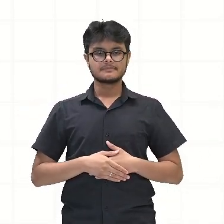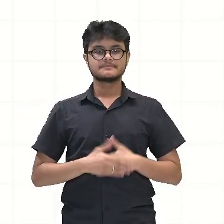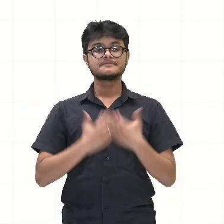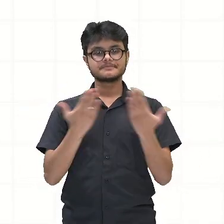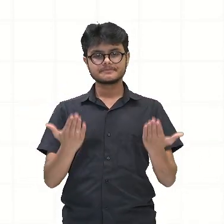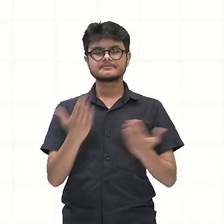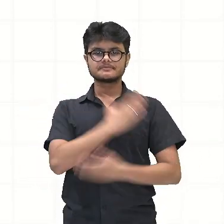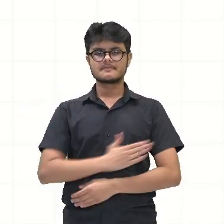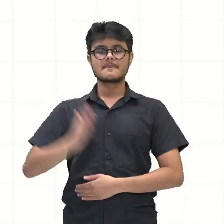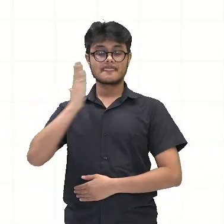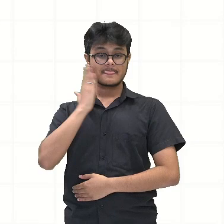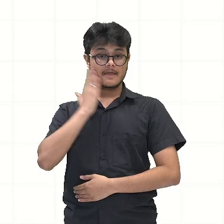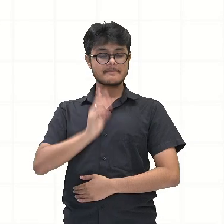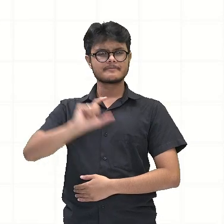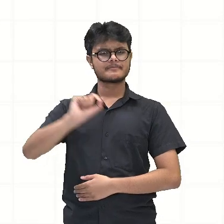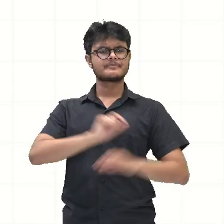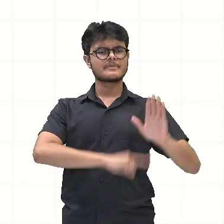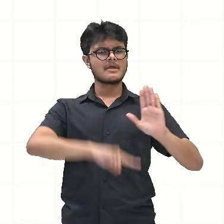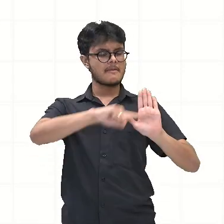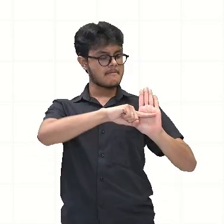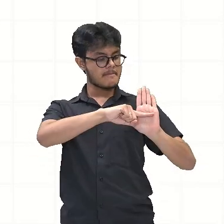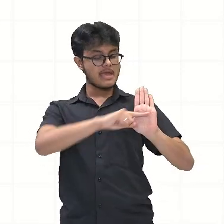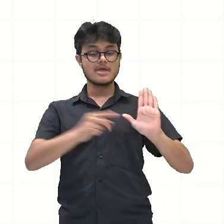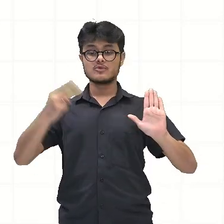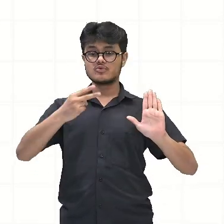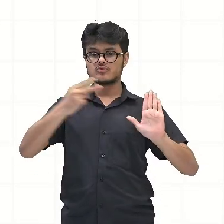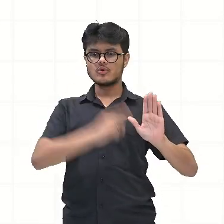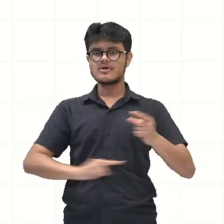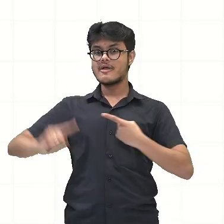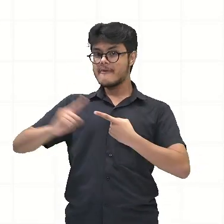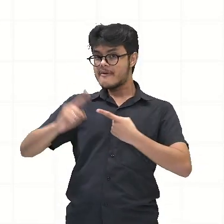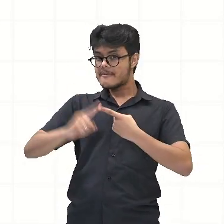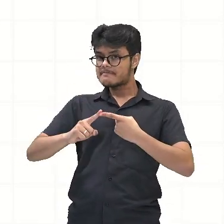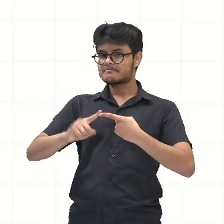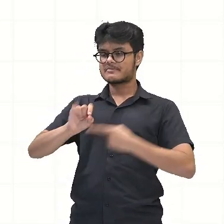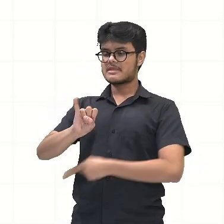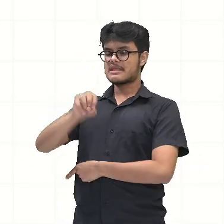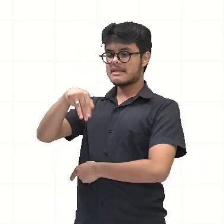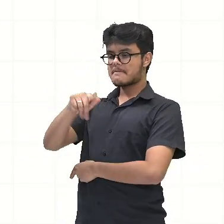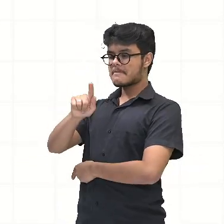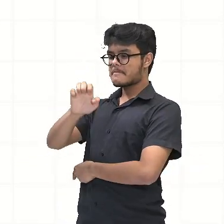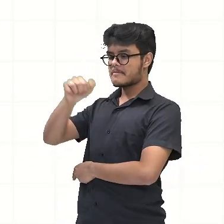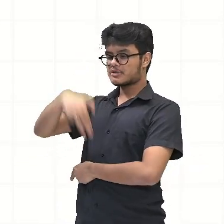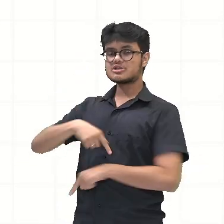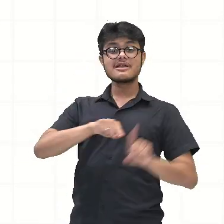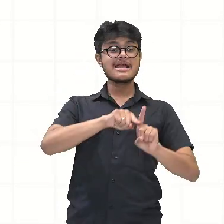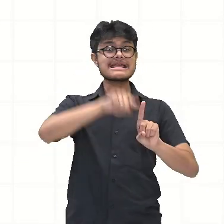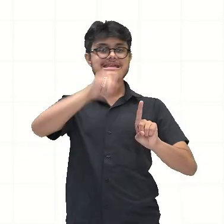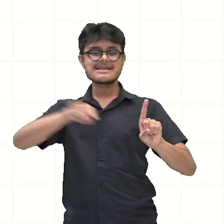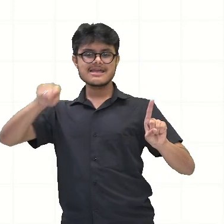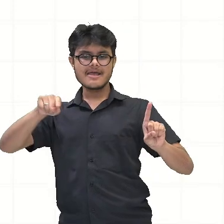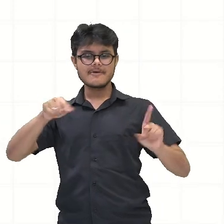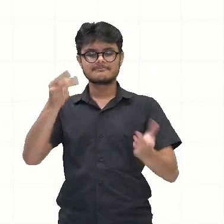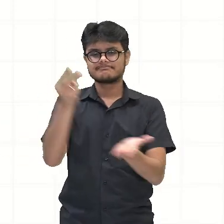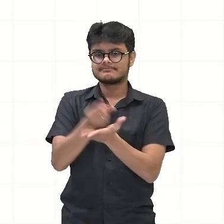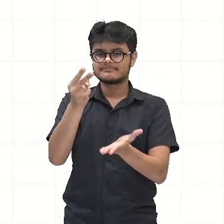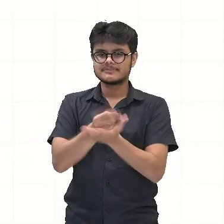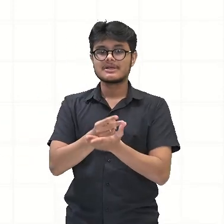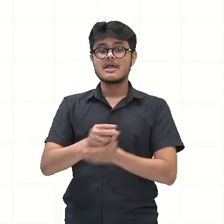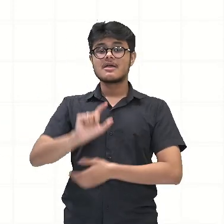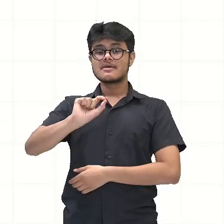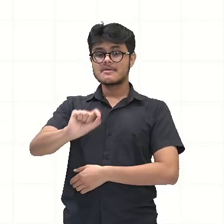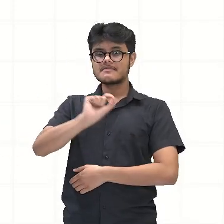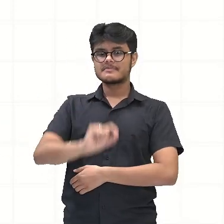gente consegue dizer o seguinte: a imagem do menos 2 sempre será, para aquela